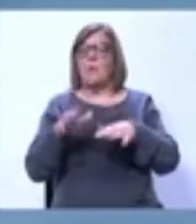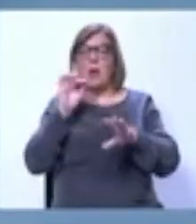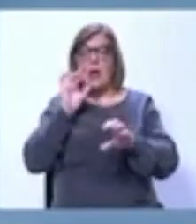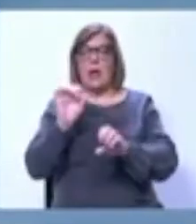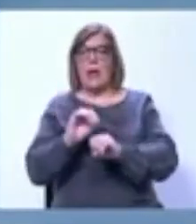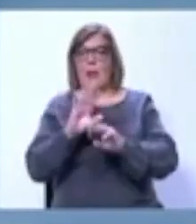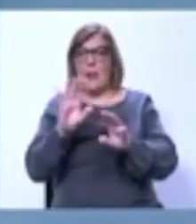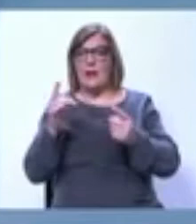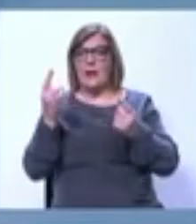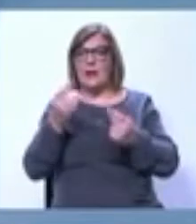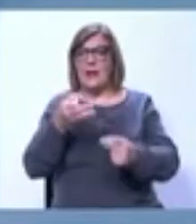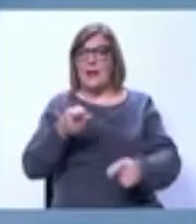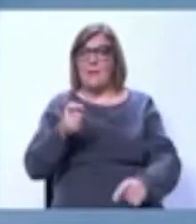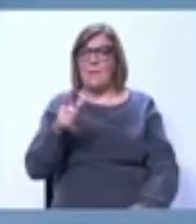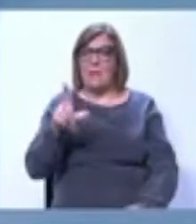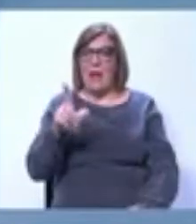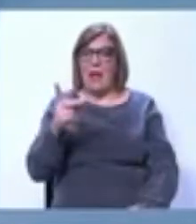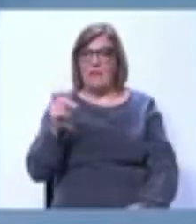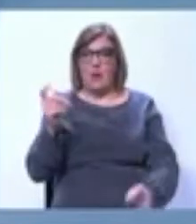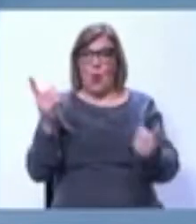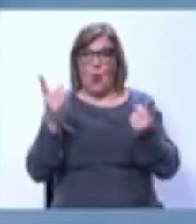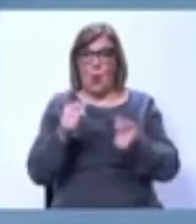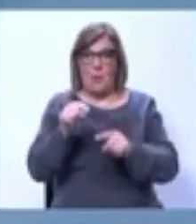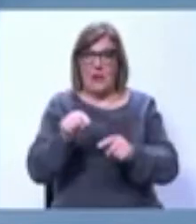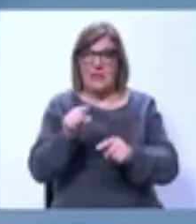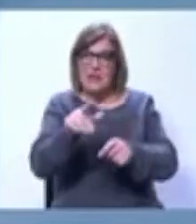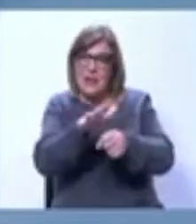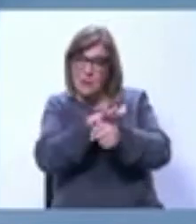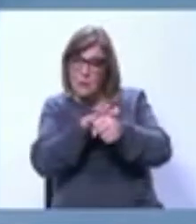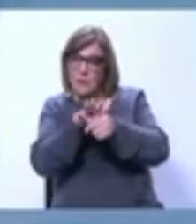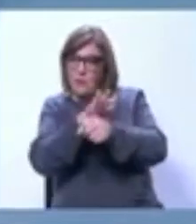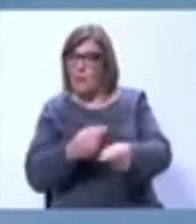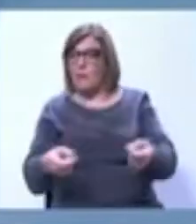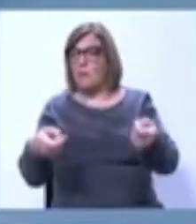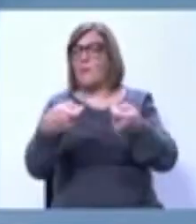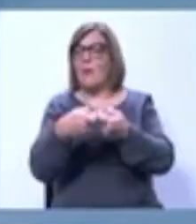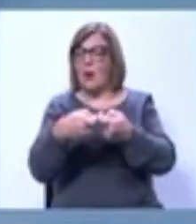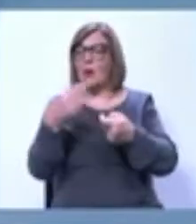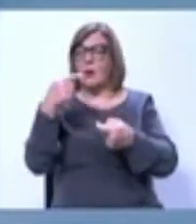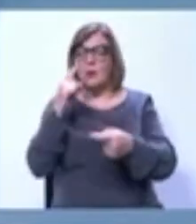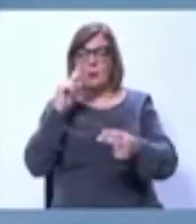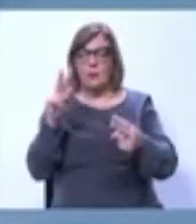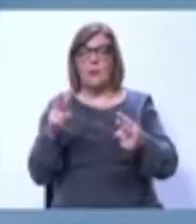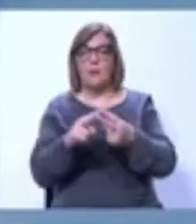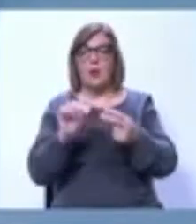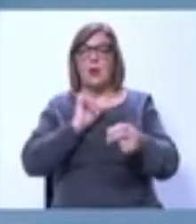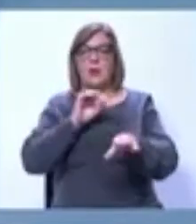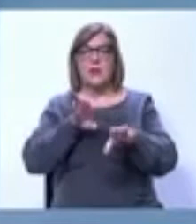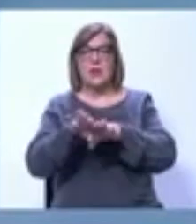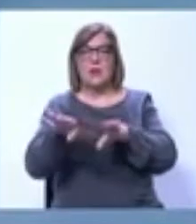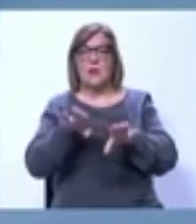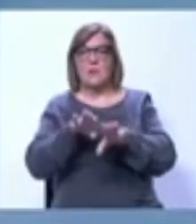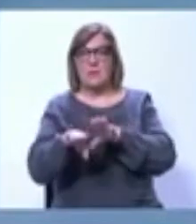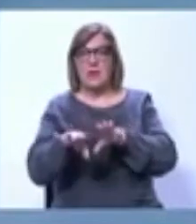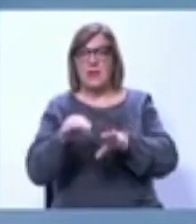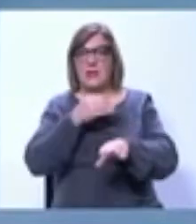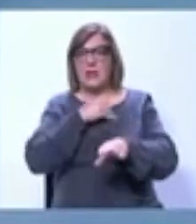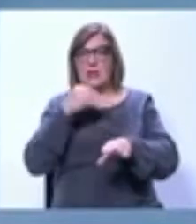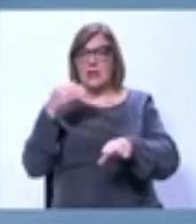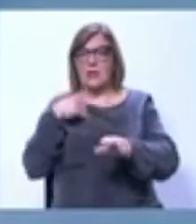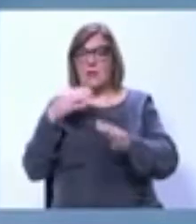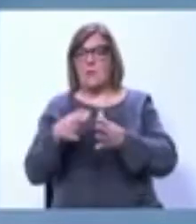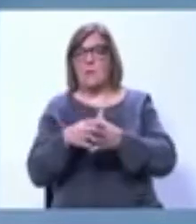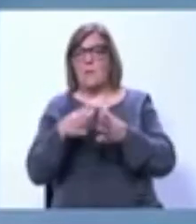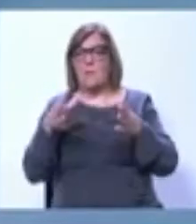ela tem isso na pele e aí nessa localização que nós encontramos na nossa prática Clínica